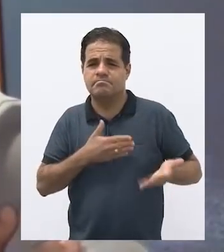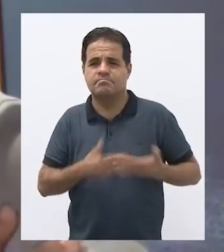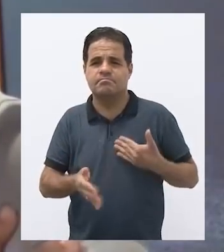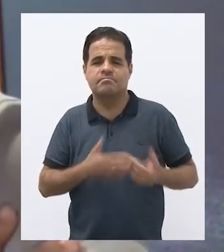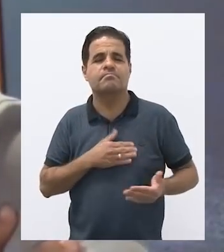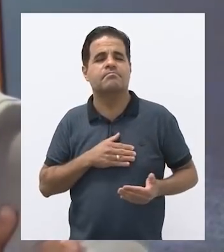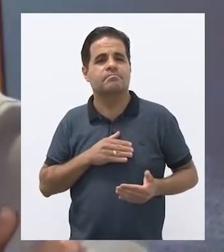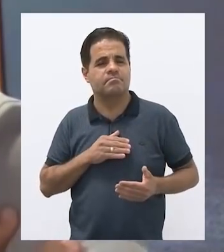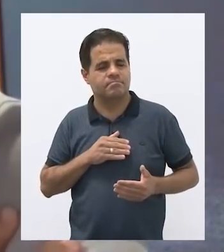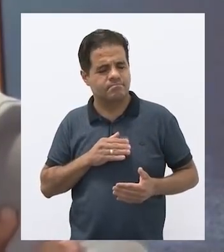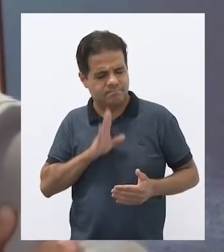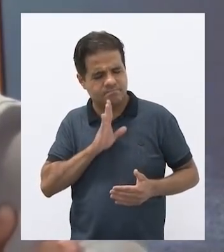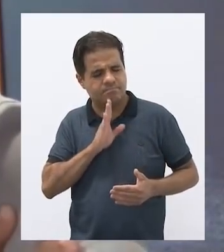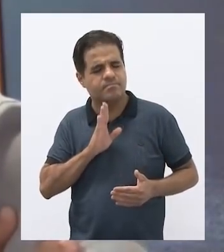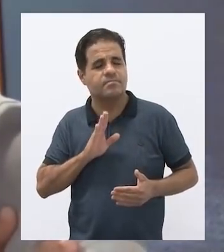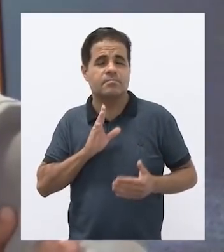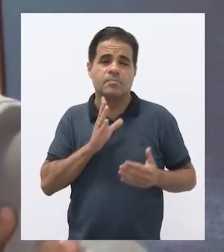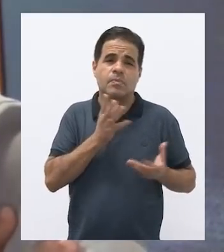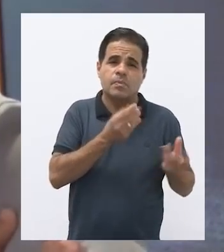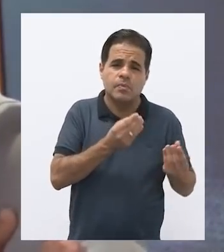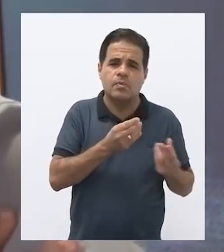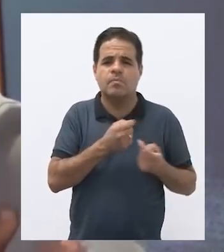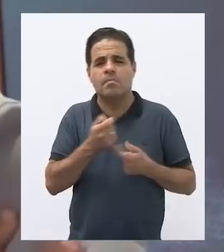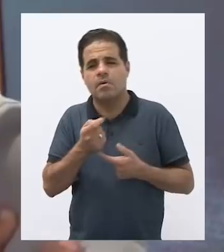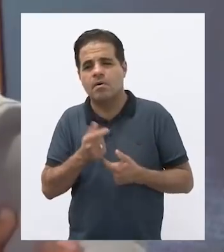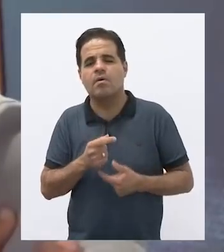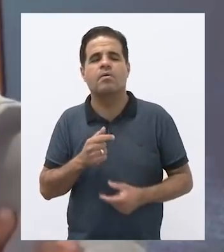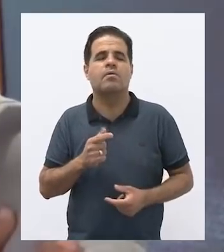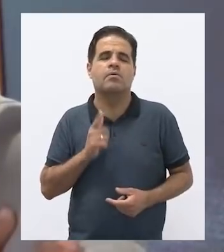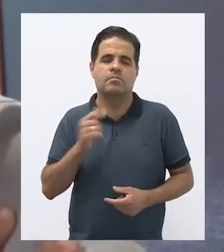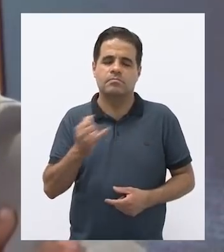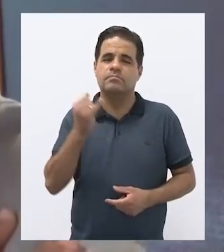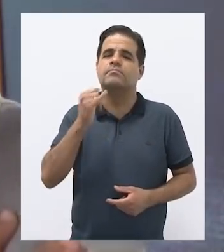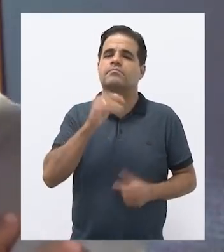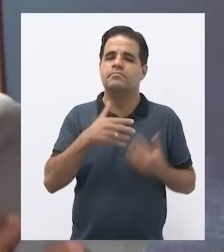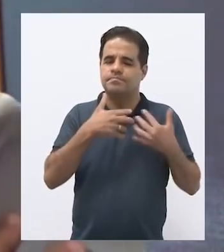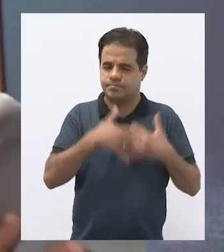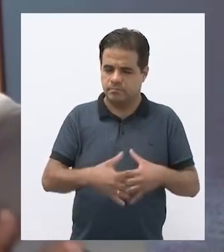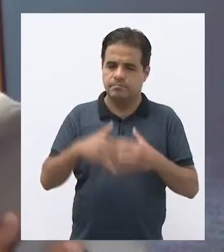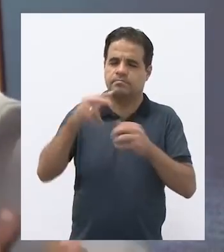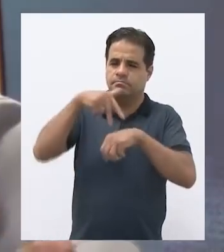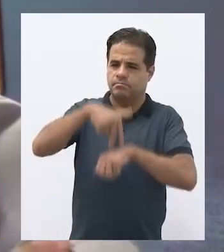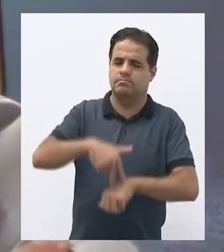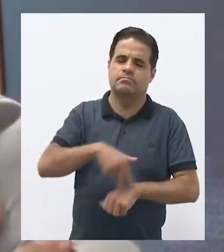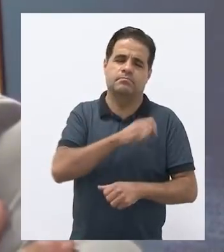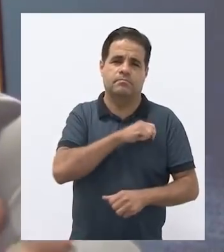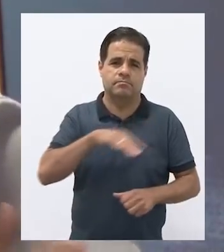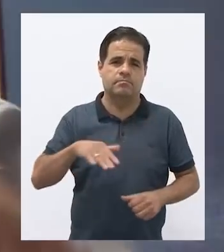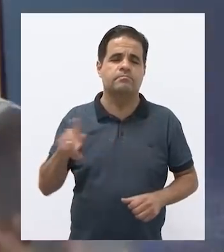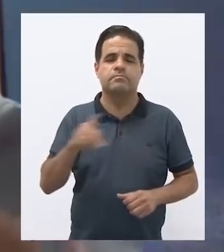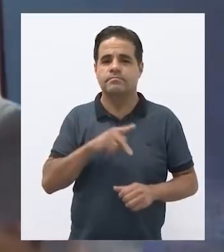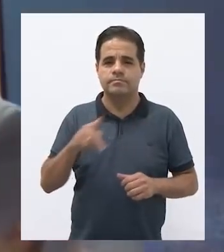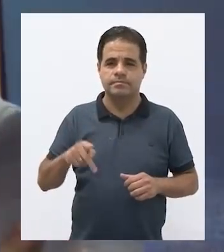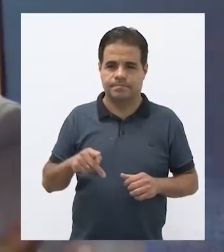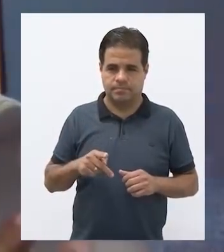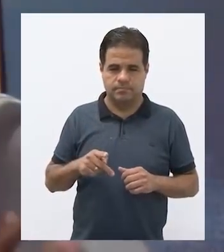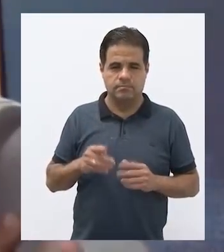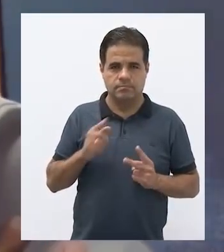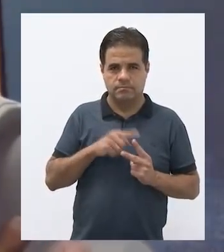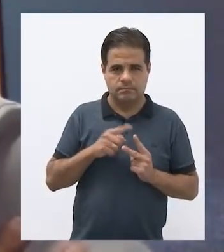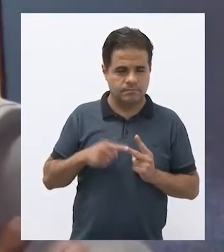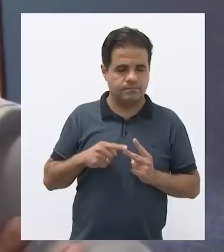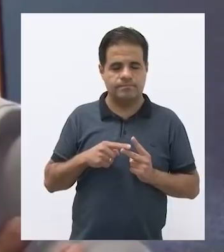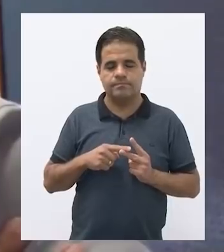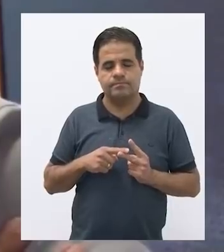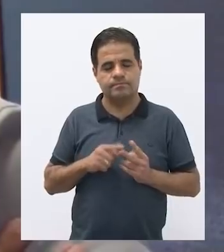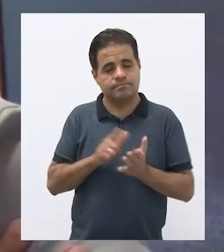importa. Conhecendo muito ou conhecendo pouco, o fator preponderante vai ser sempre o professor e o aluno, e não o que está entre eles ali, seja